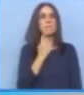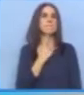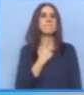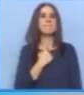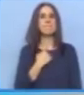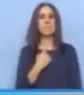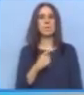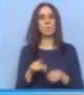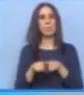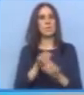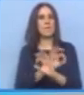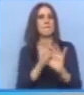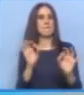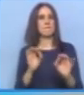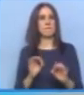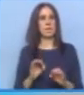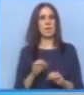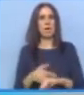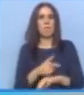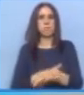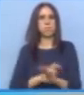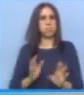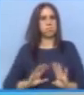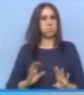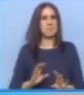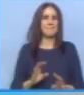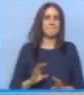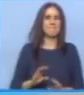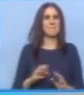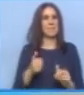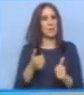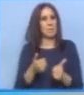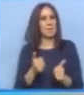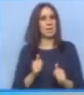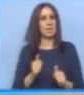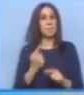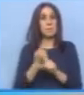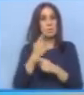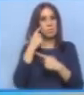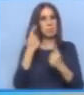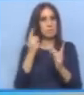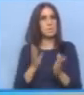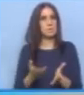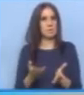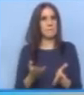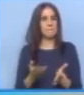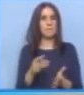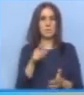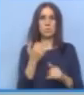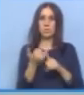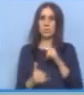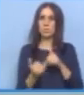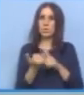do politicamente correto, não é? Do não levantar muitas ondas, porque a coisa até está a correr bem, mas há coisas que têm que ser ditas, não é? E isso é um